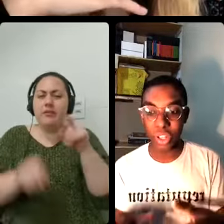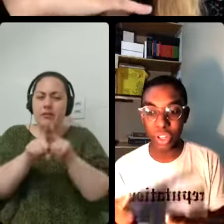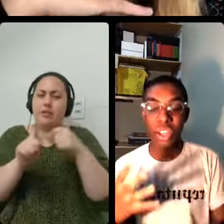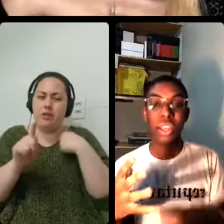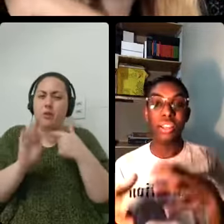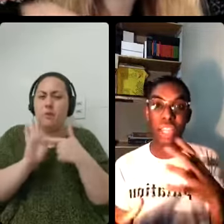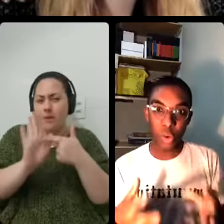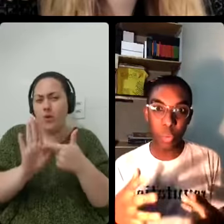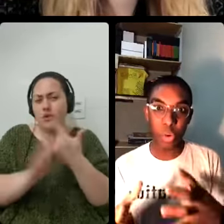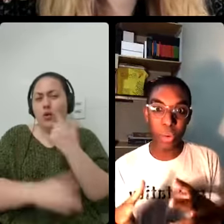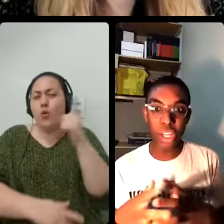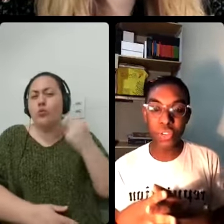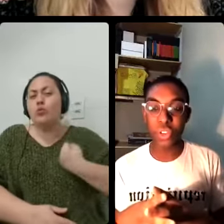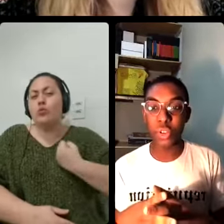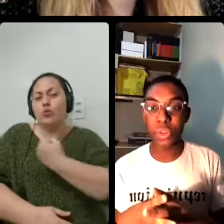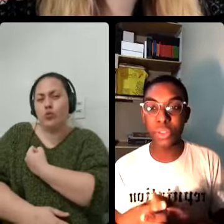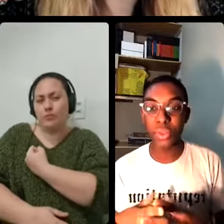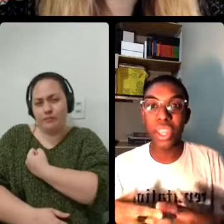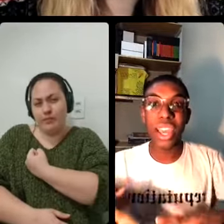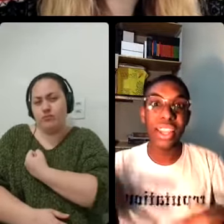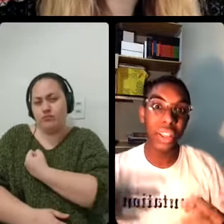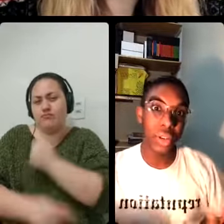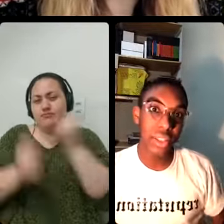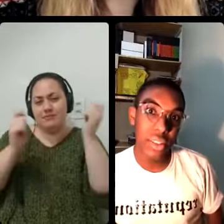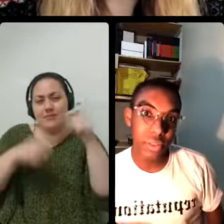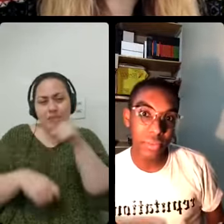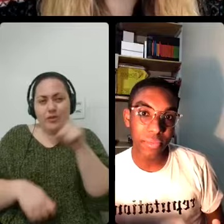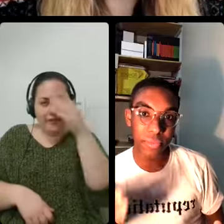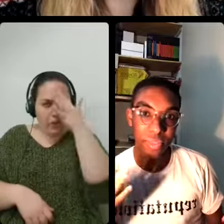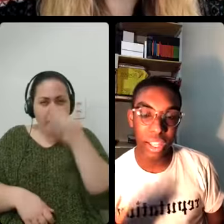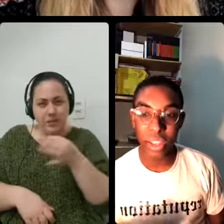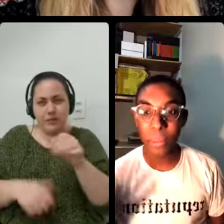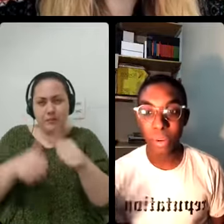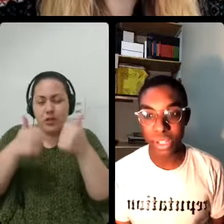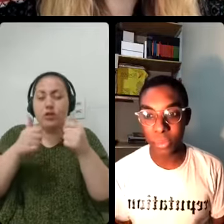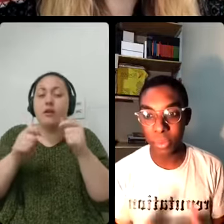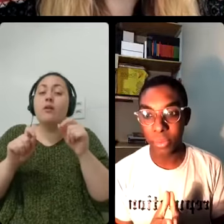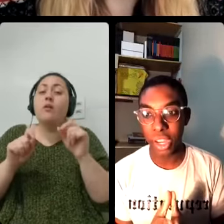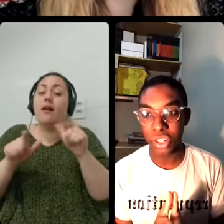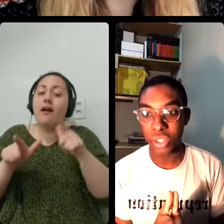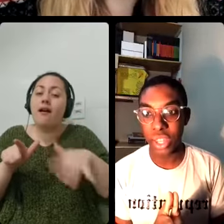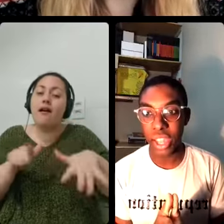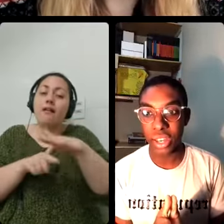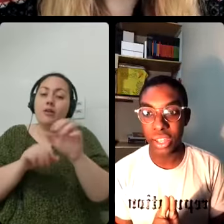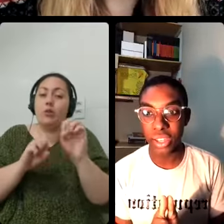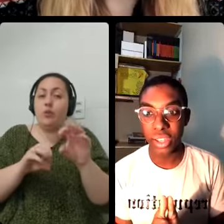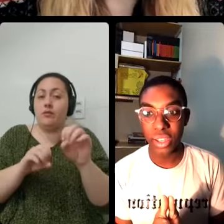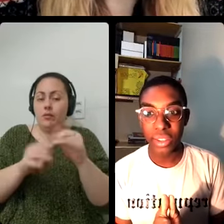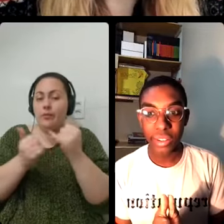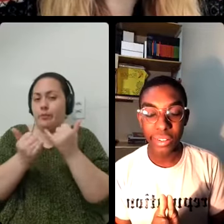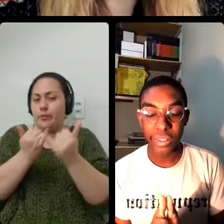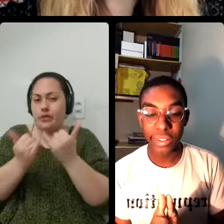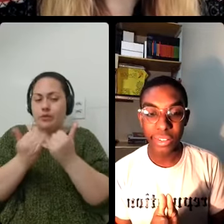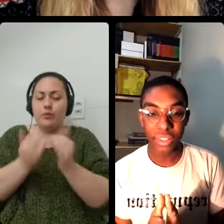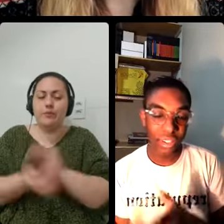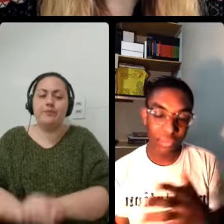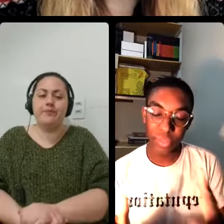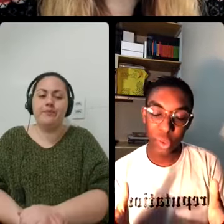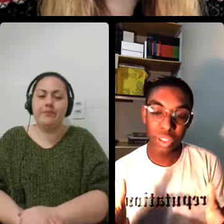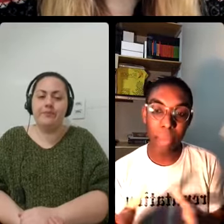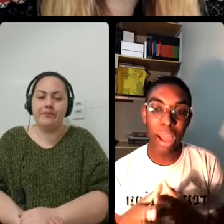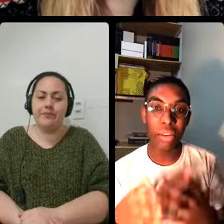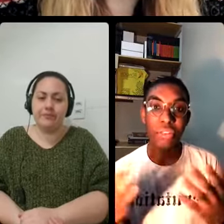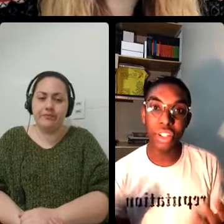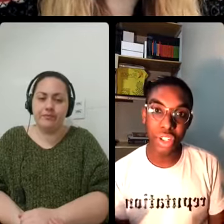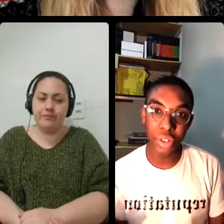gente pode ter um pouco mais de visão sobre isso, que é na educação, né? Por exemplo, a gente tem ali